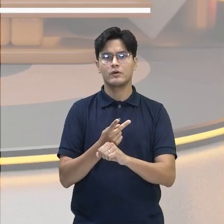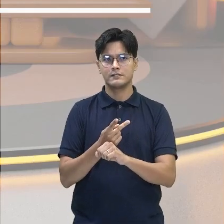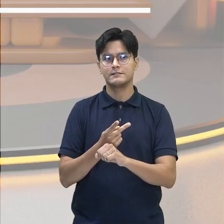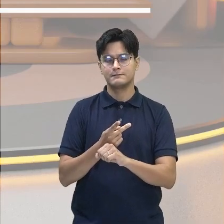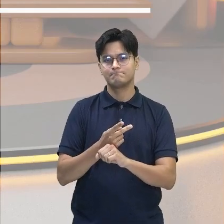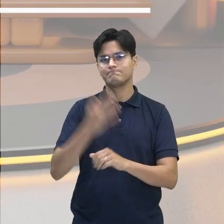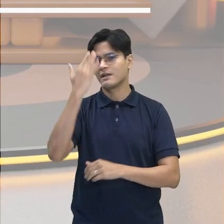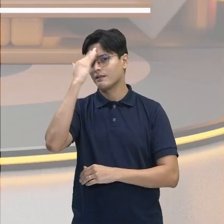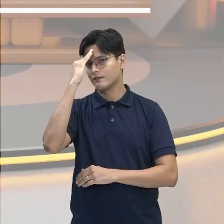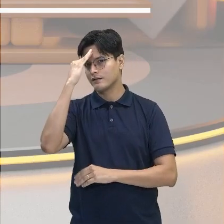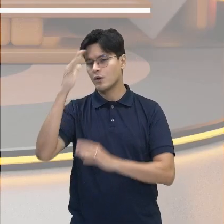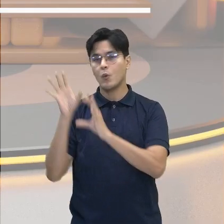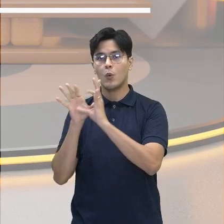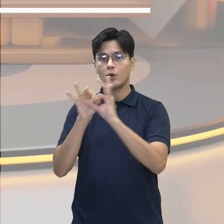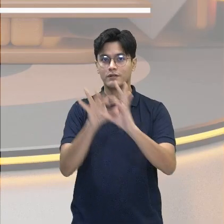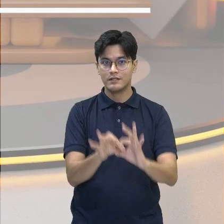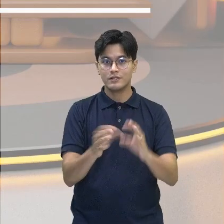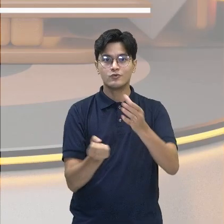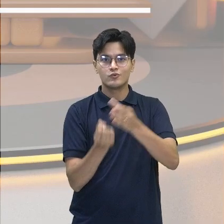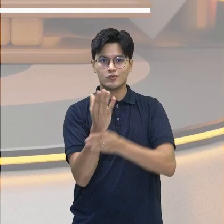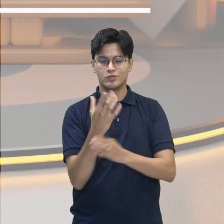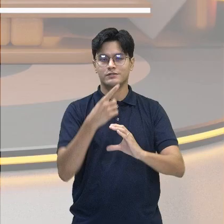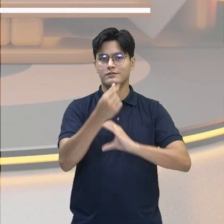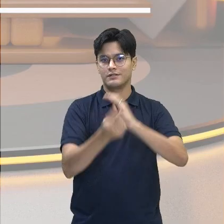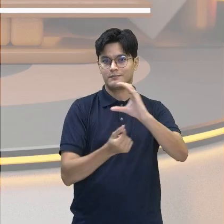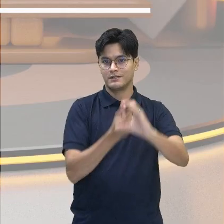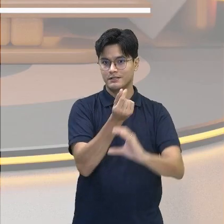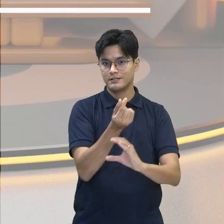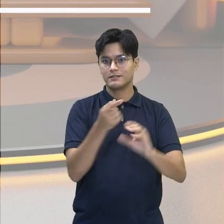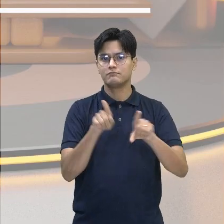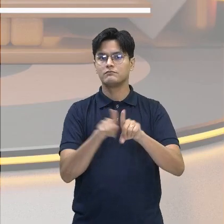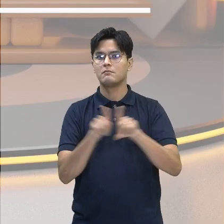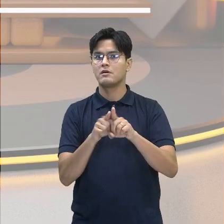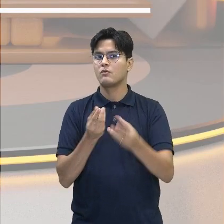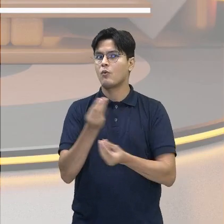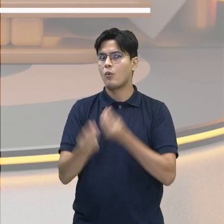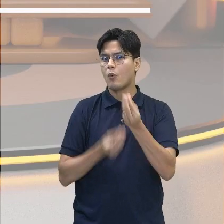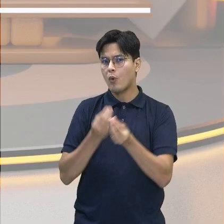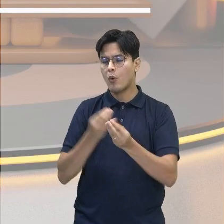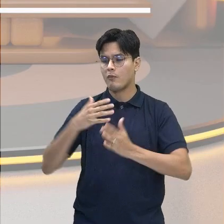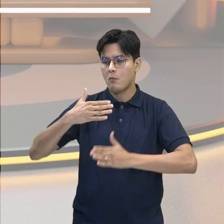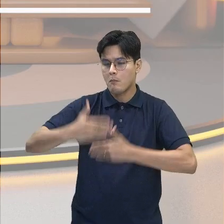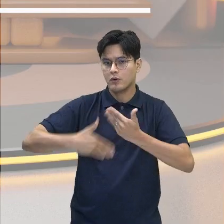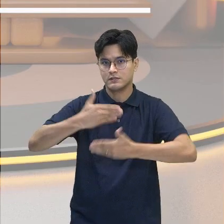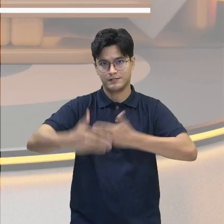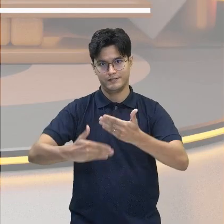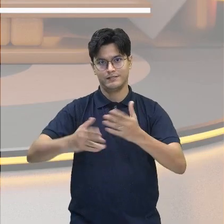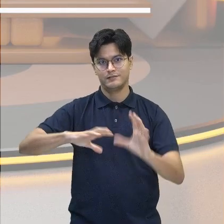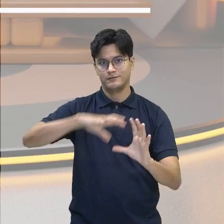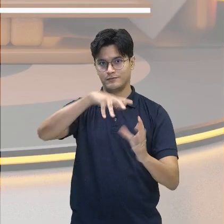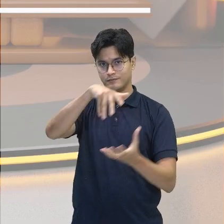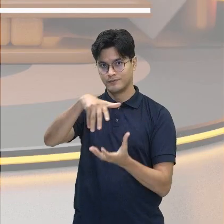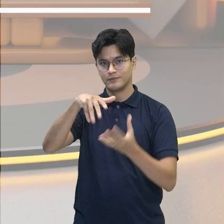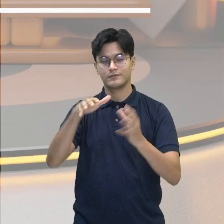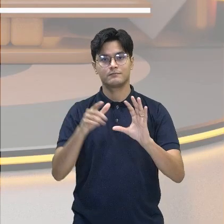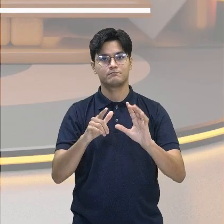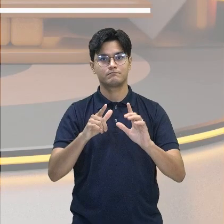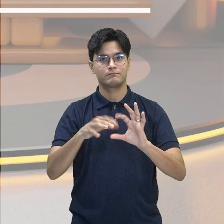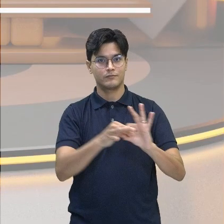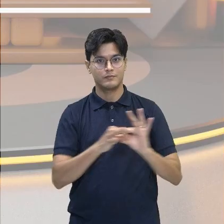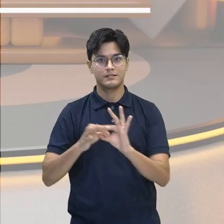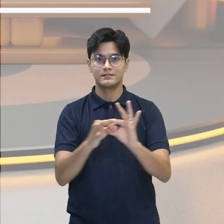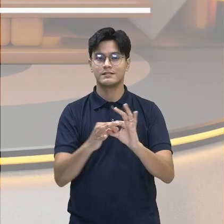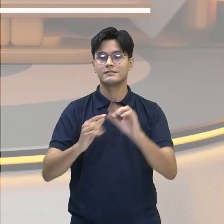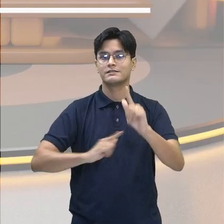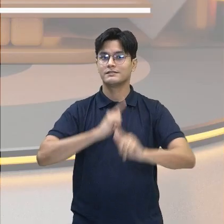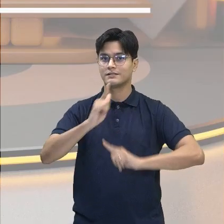momento o processo de globalização ele foi se consolidando, né? A globalização ela foi se intensificando, e mais à frente a